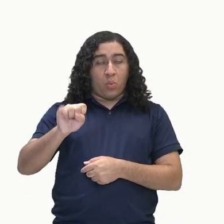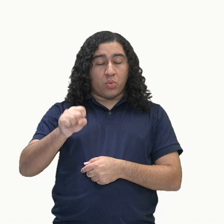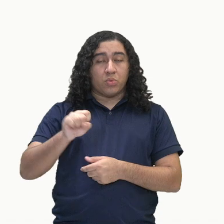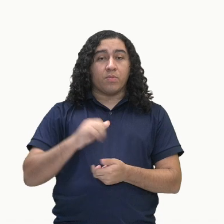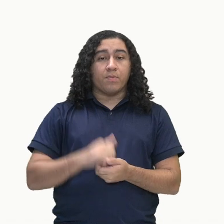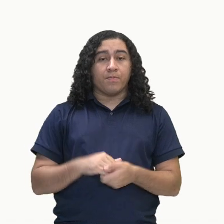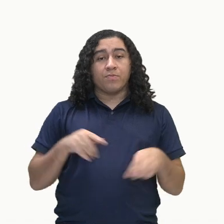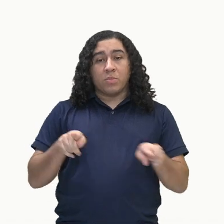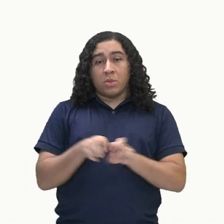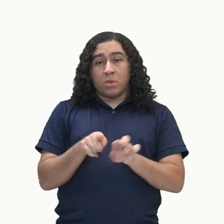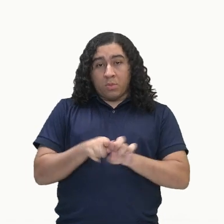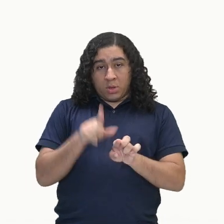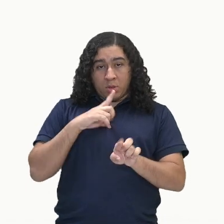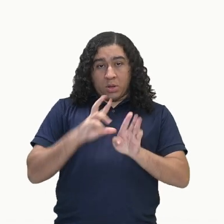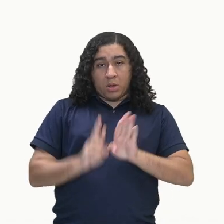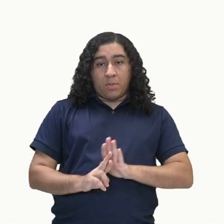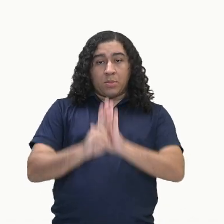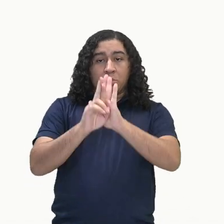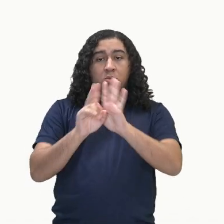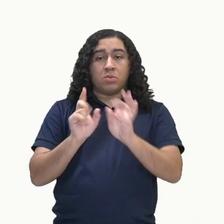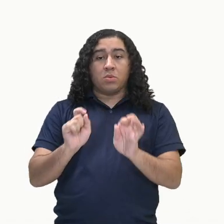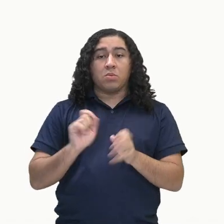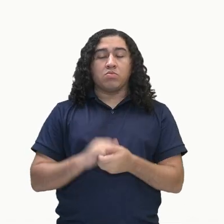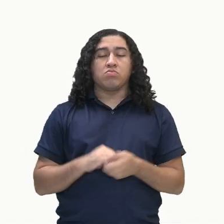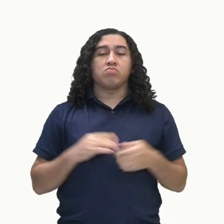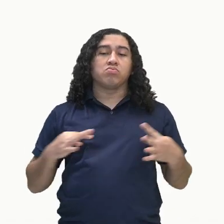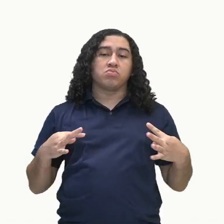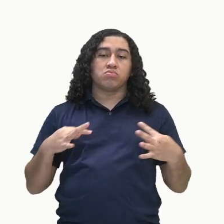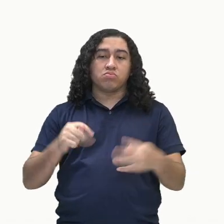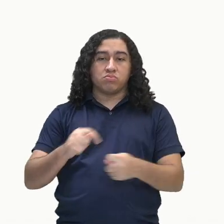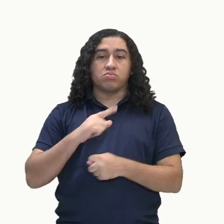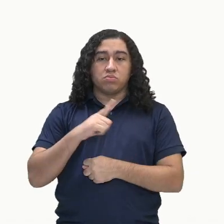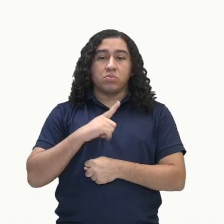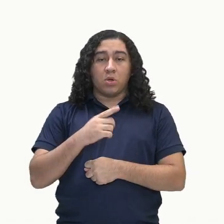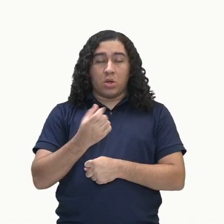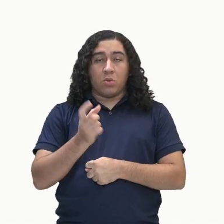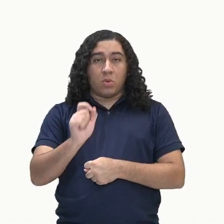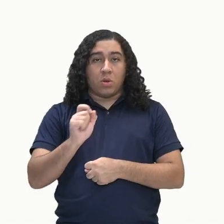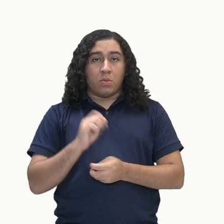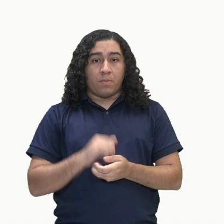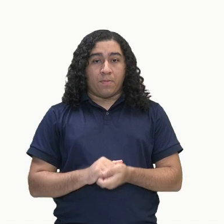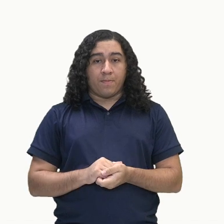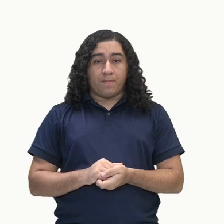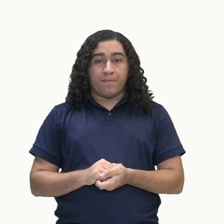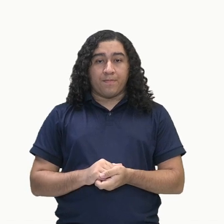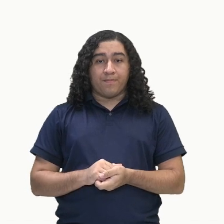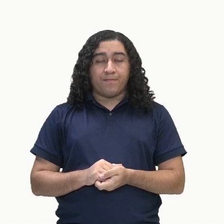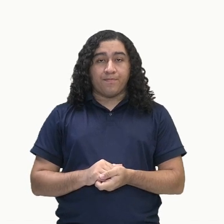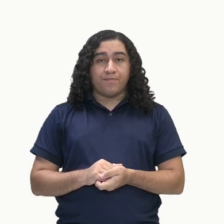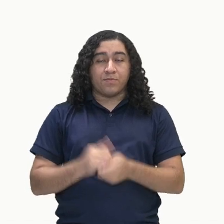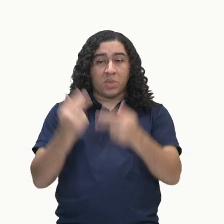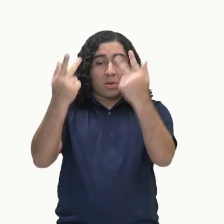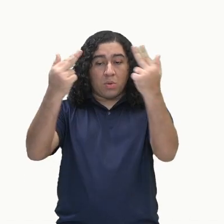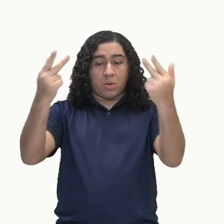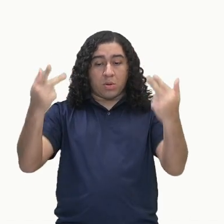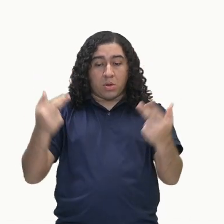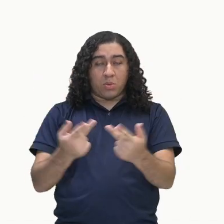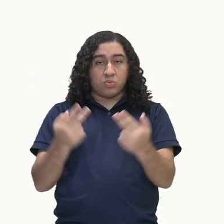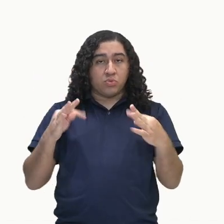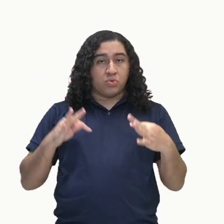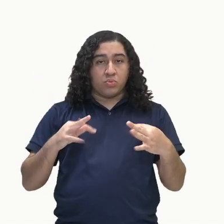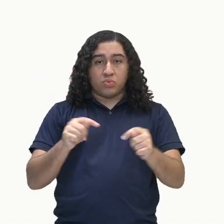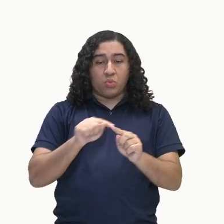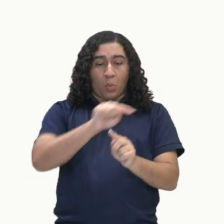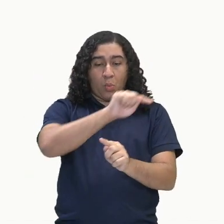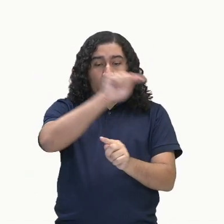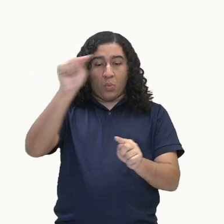tem aí, ó, representando todos com 2 tracinhos. Tudo bem? Indo aqui para a